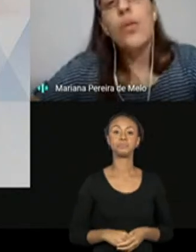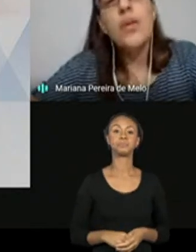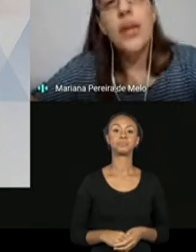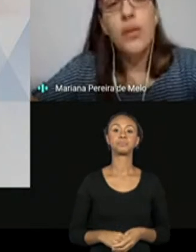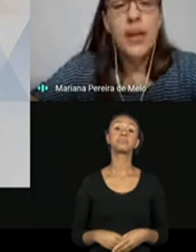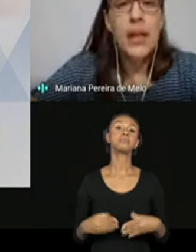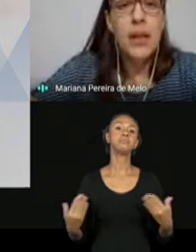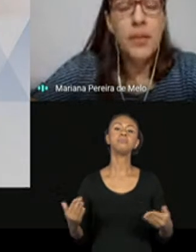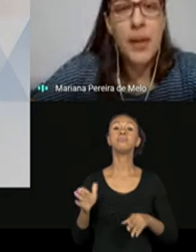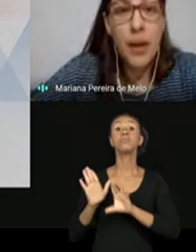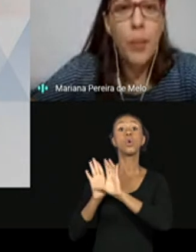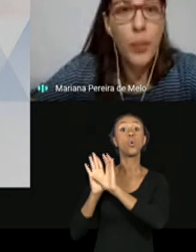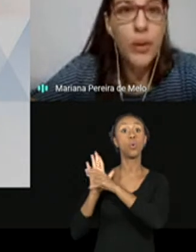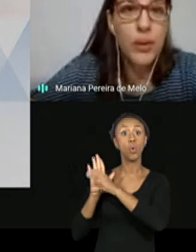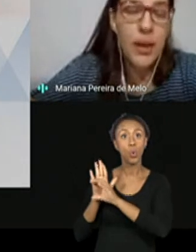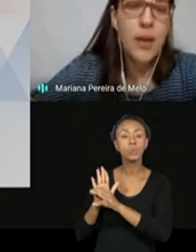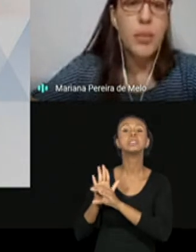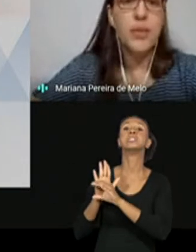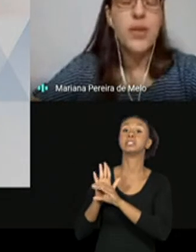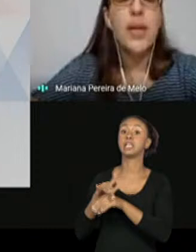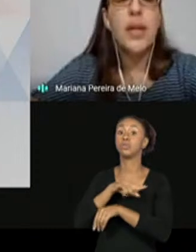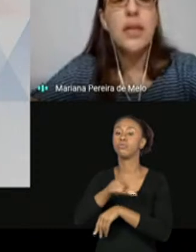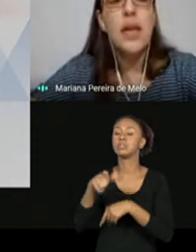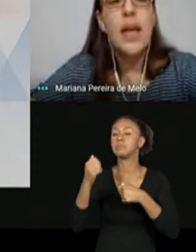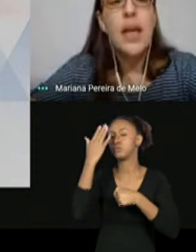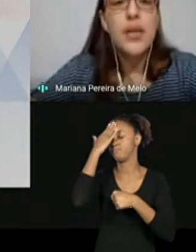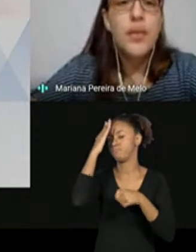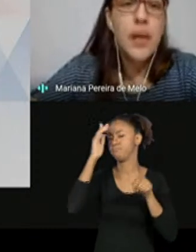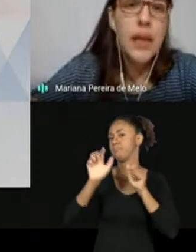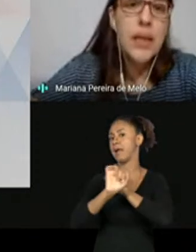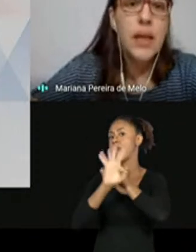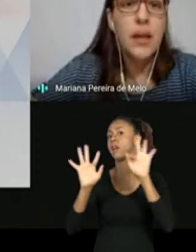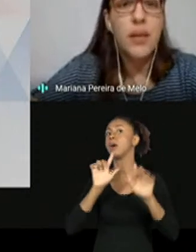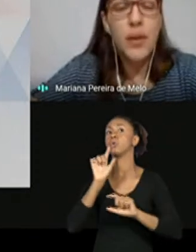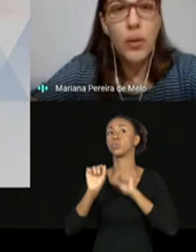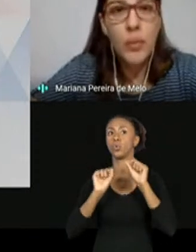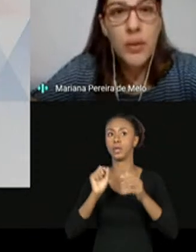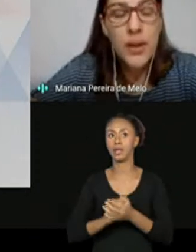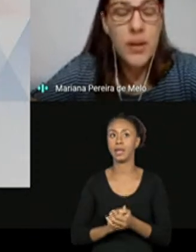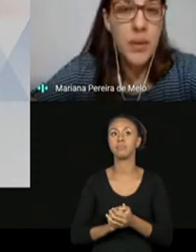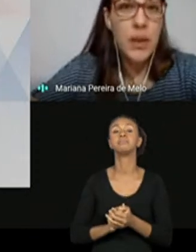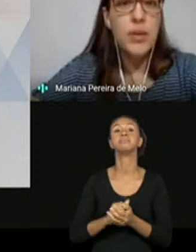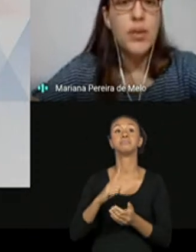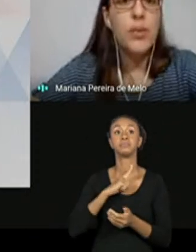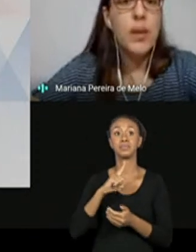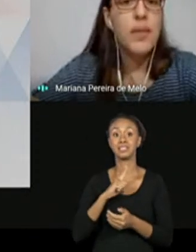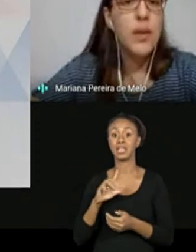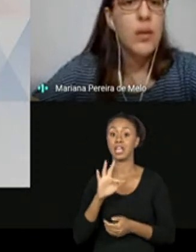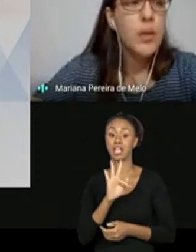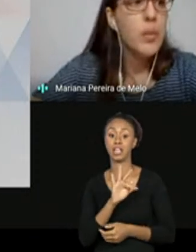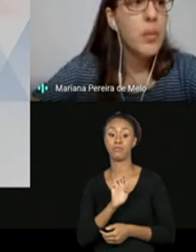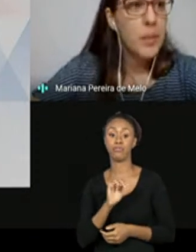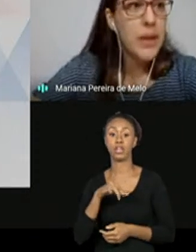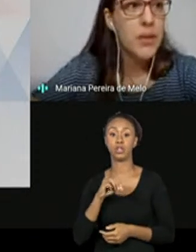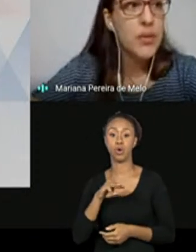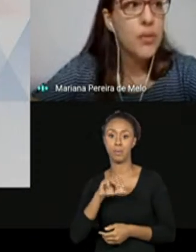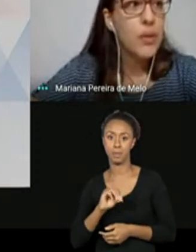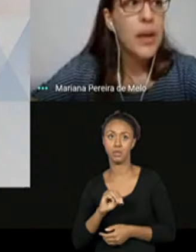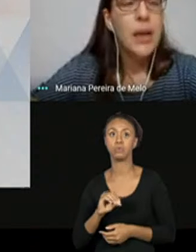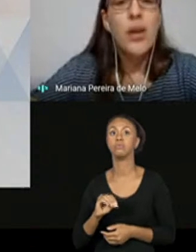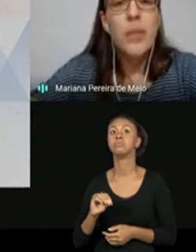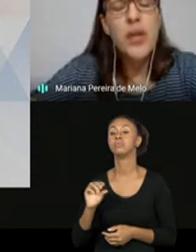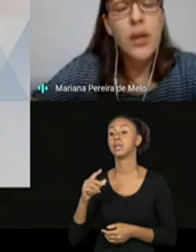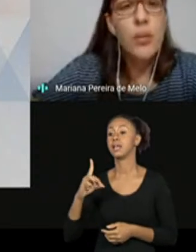Então, um conceito que tem que ficar muito claro para vocês é a diferença entre fenômeno determinístico e fenômeno